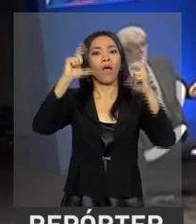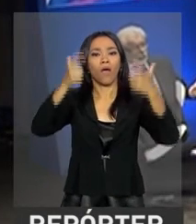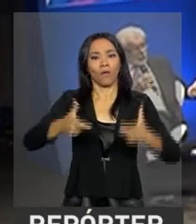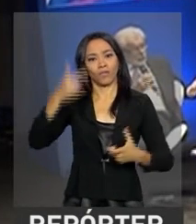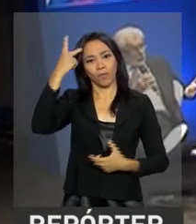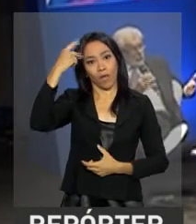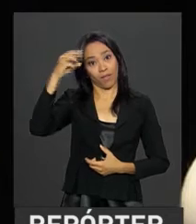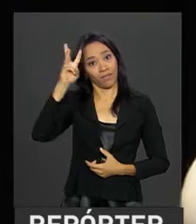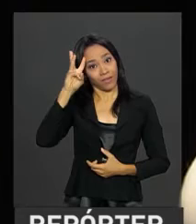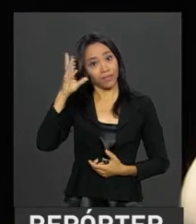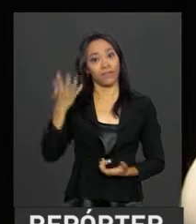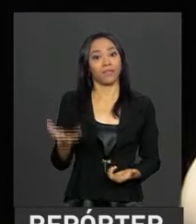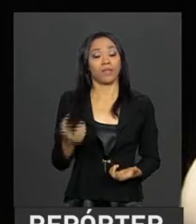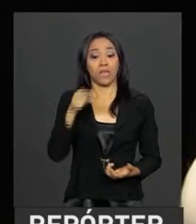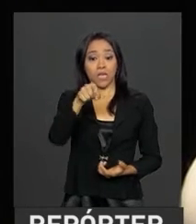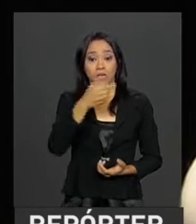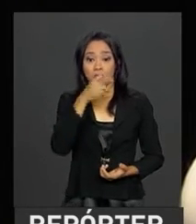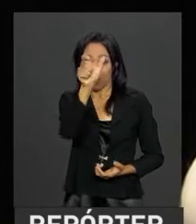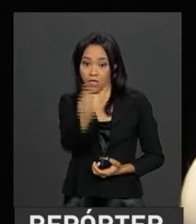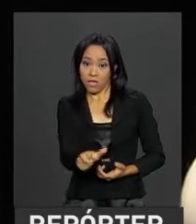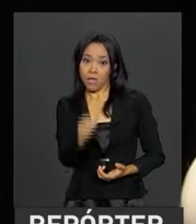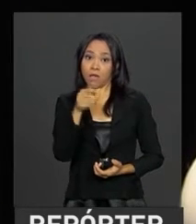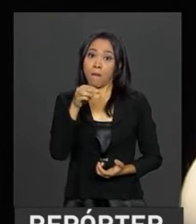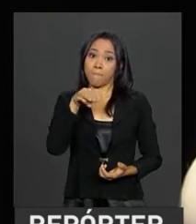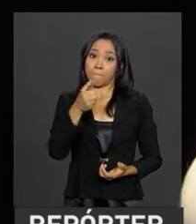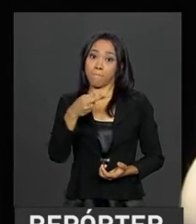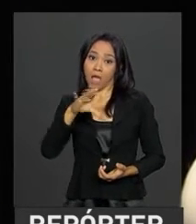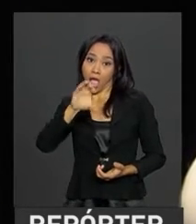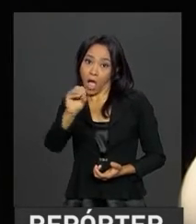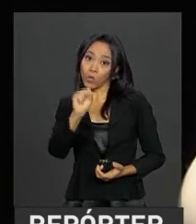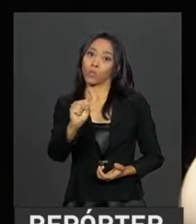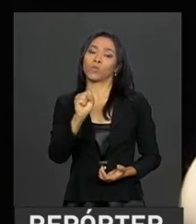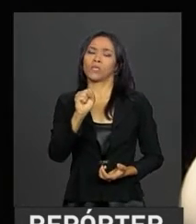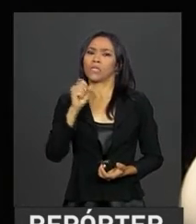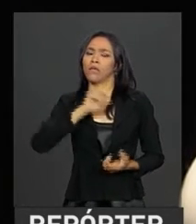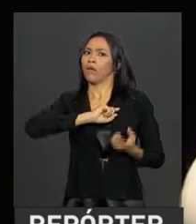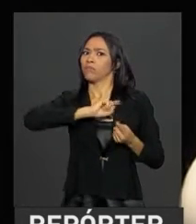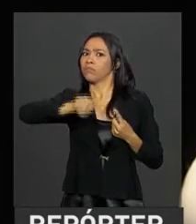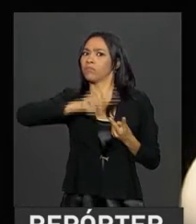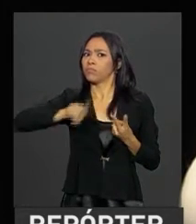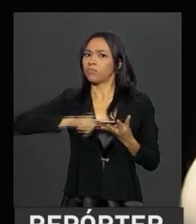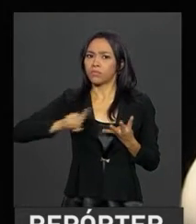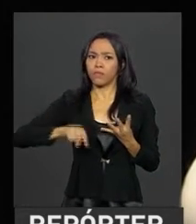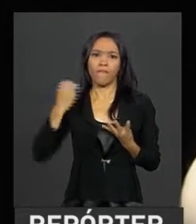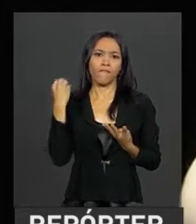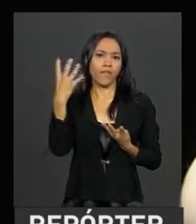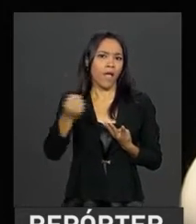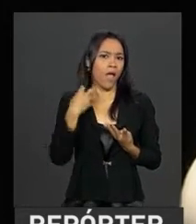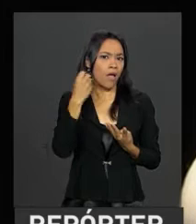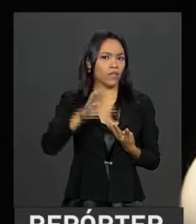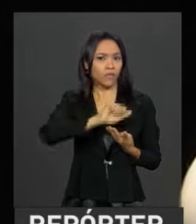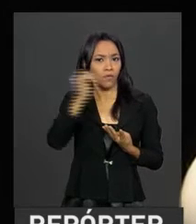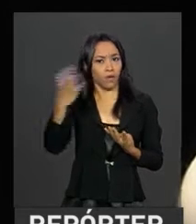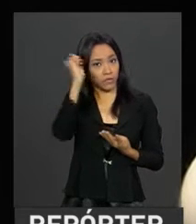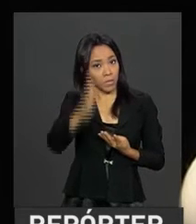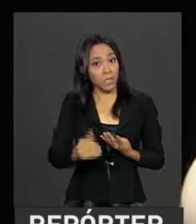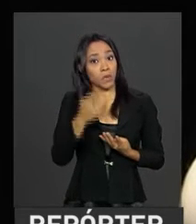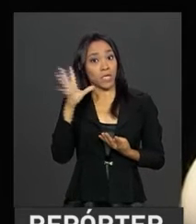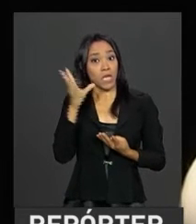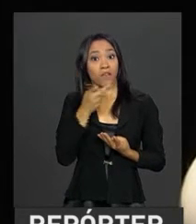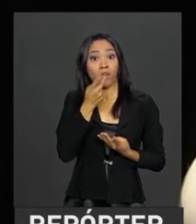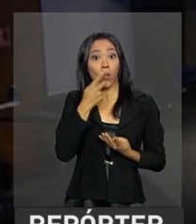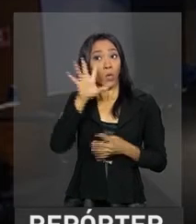terça feira marcos pereira acaba de voltar de uma série de viagens internacionais e disse que os investidores